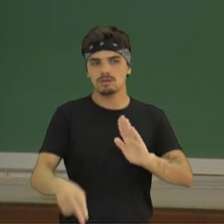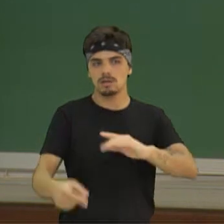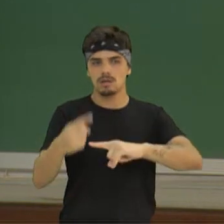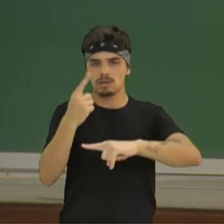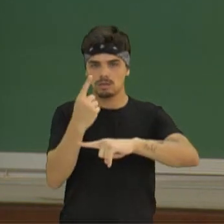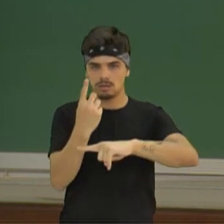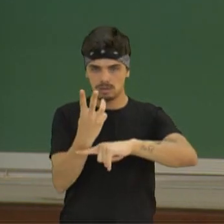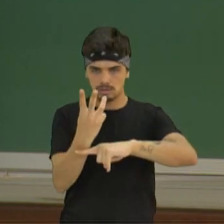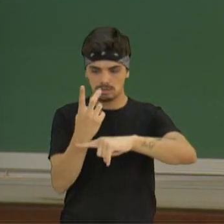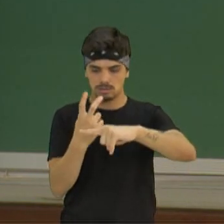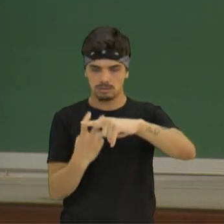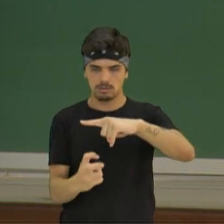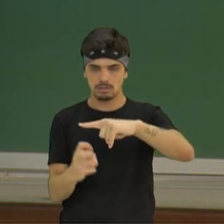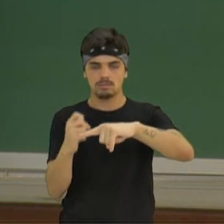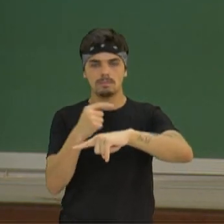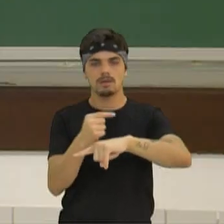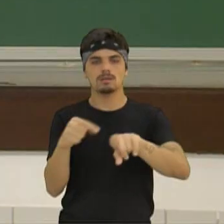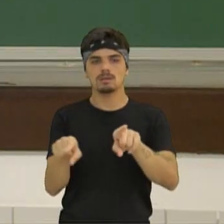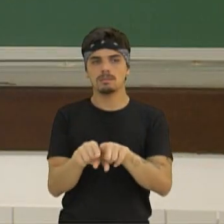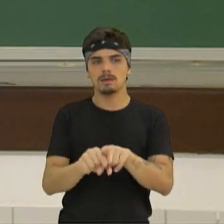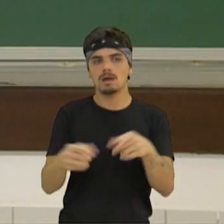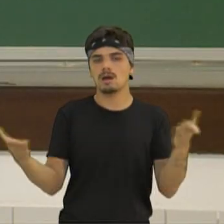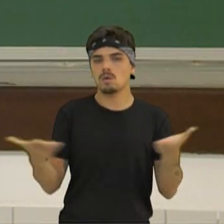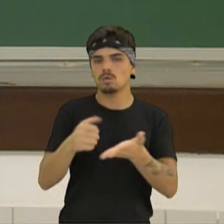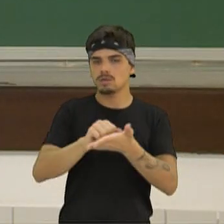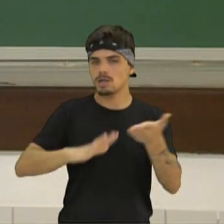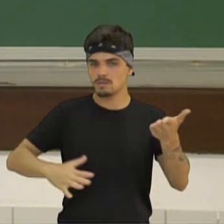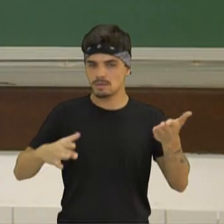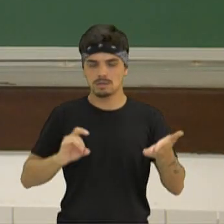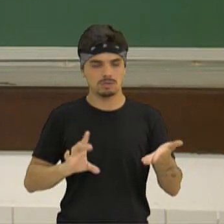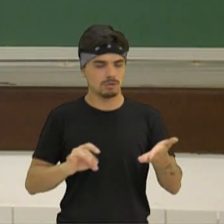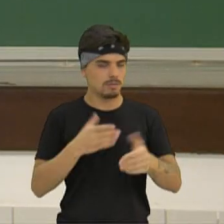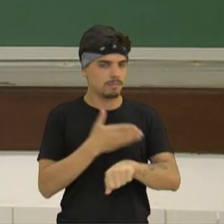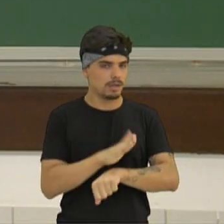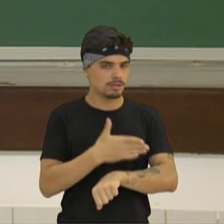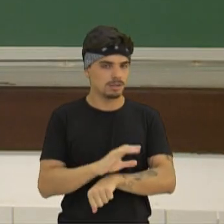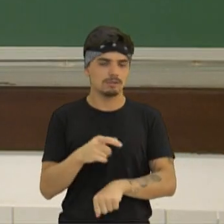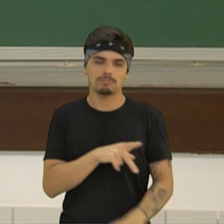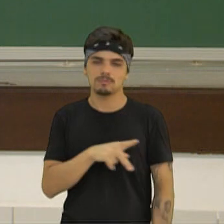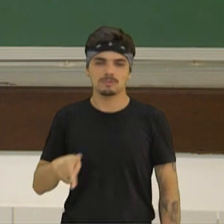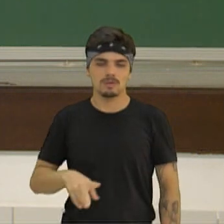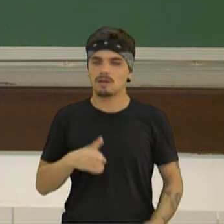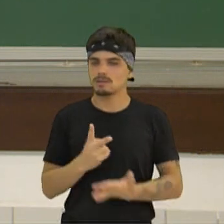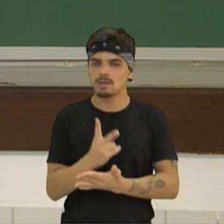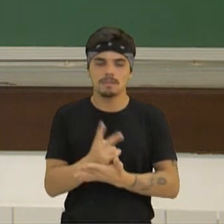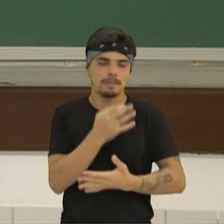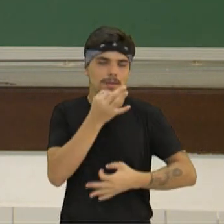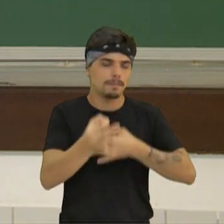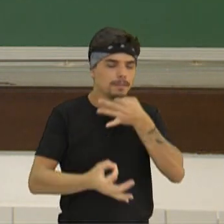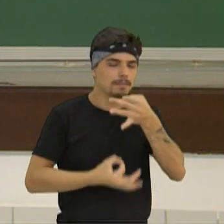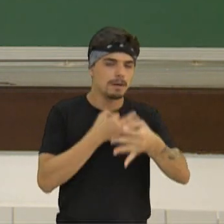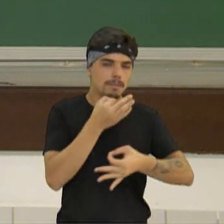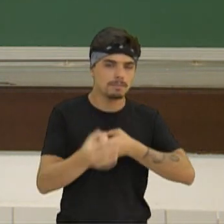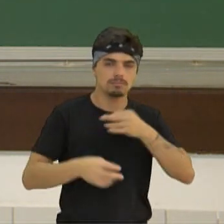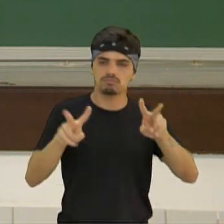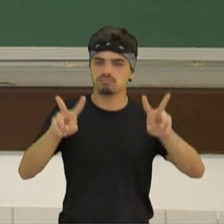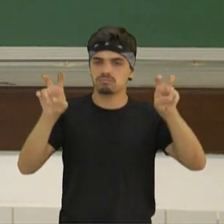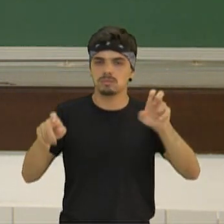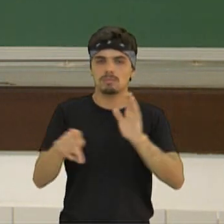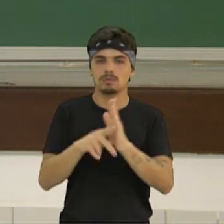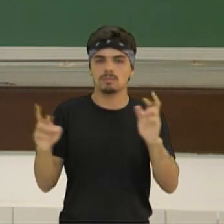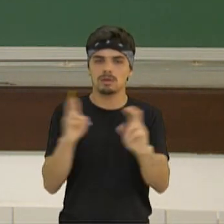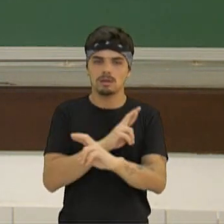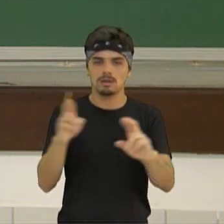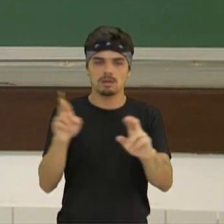ok? Olha lá, hoje é o dia de atividades, né? Então, a professora não vai ficar comentando muito sobre essa